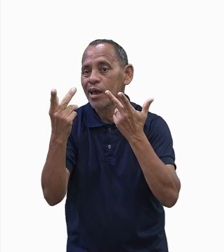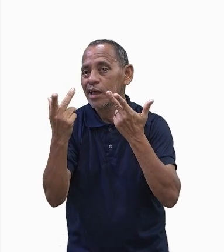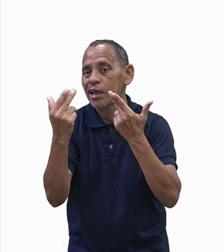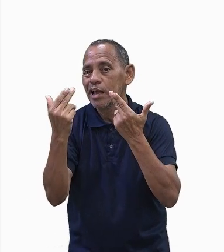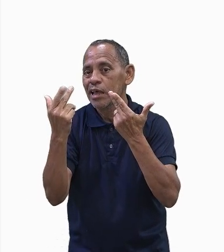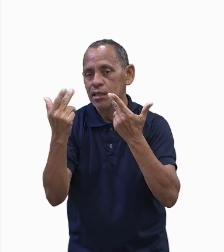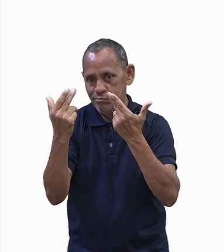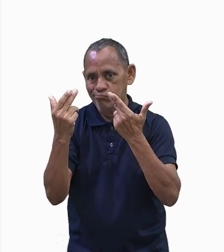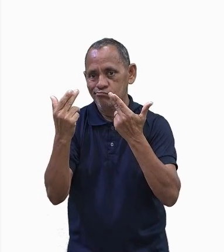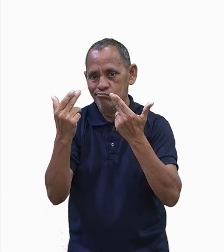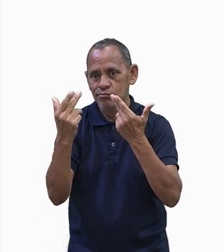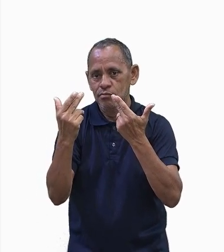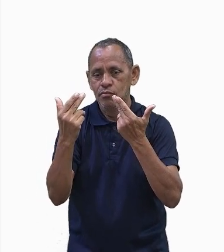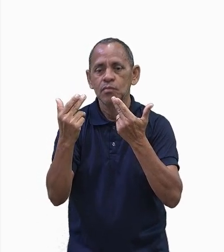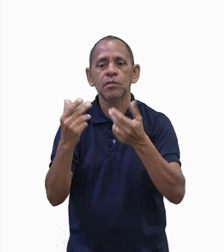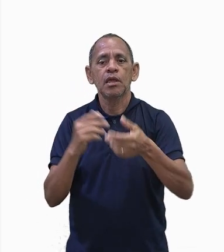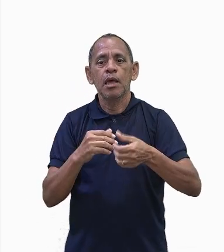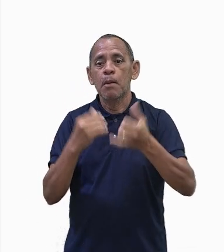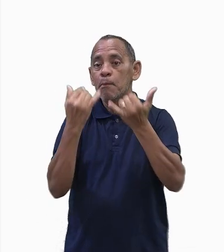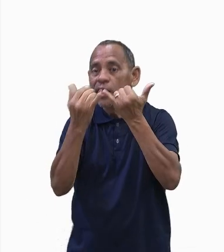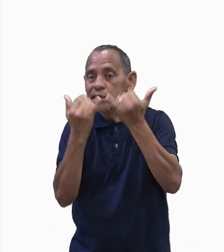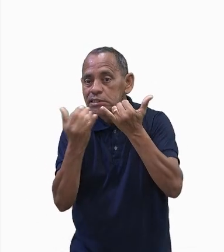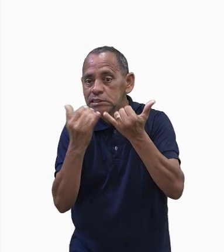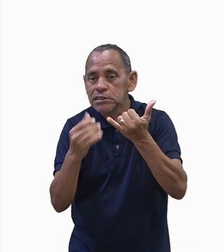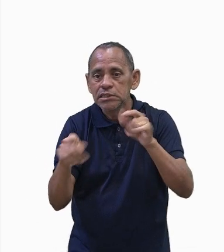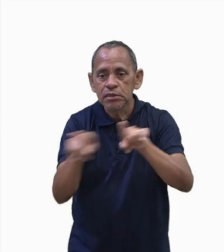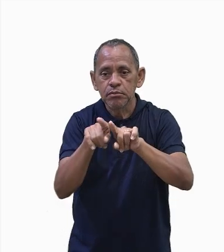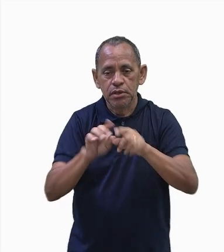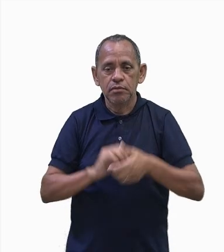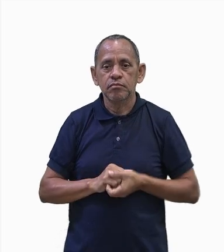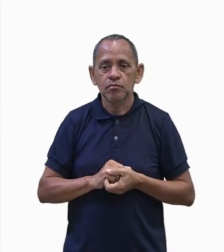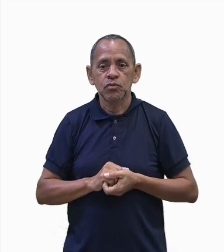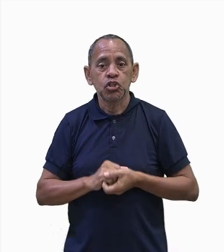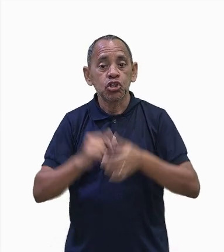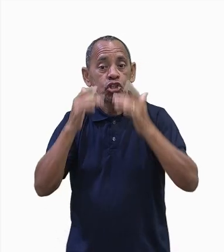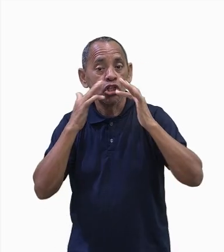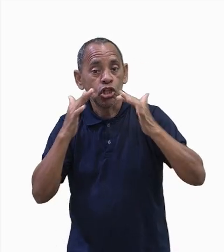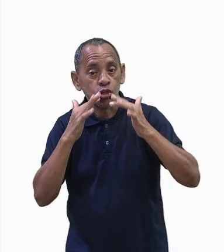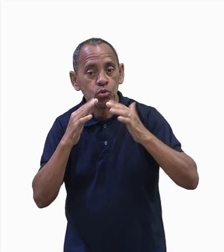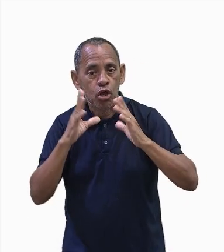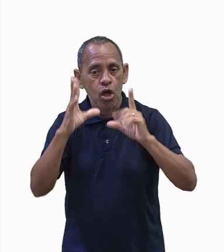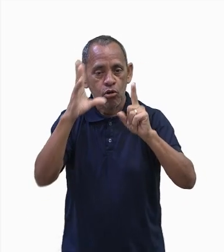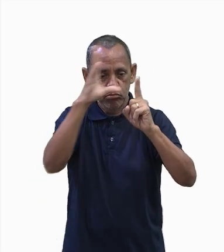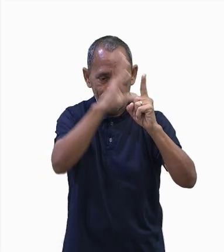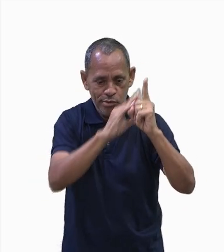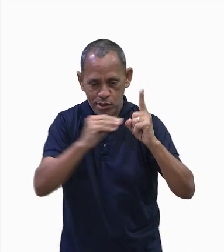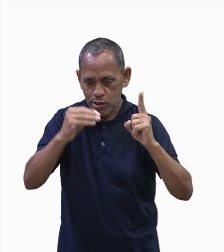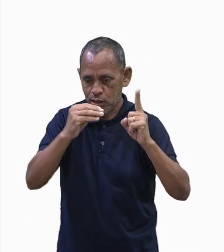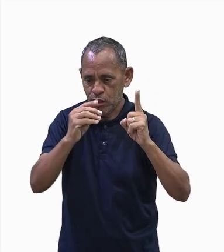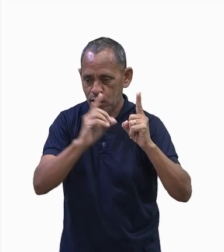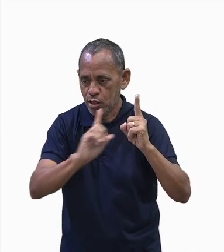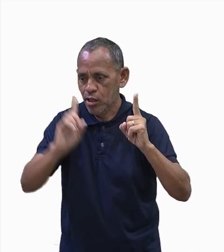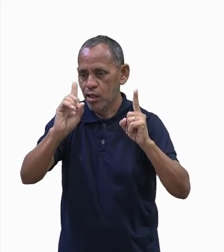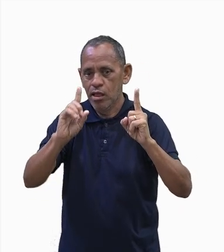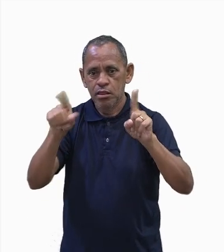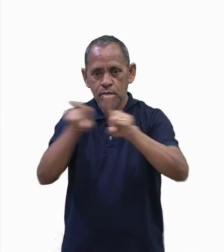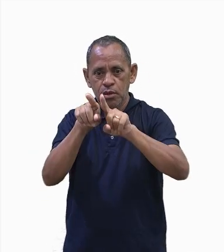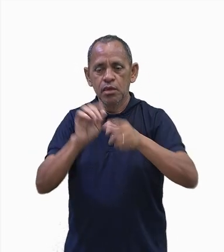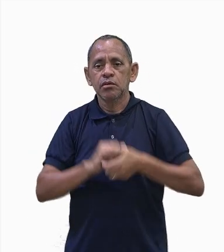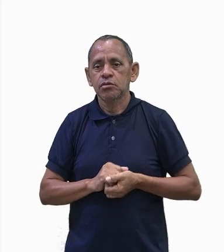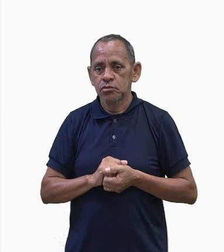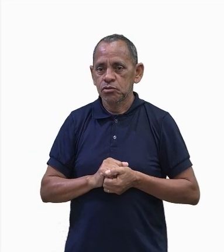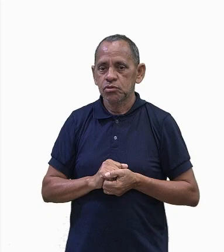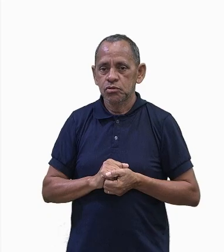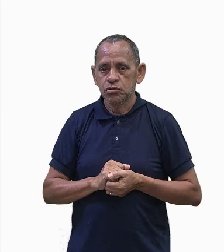vivo. E existem dois tipos, a clonagem natural, no caso, por exemplo, dos gêmeos univitelinos, que são